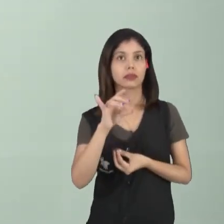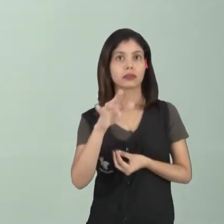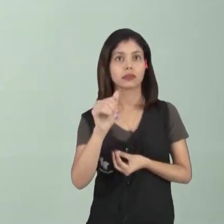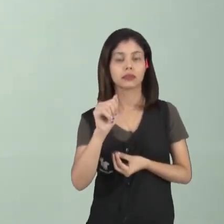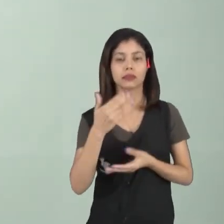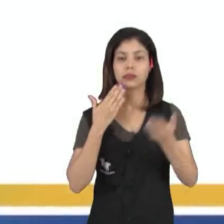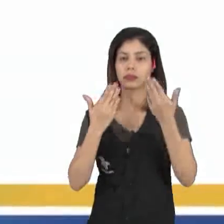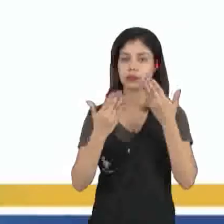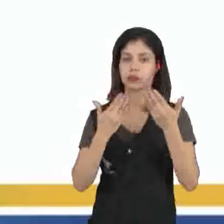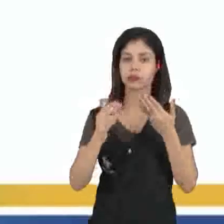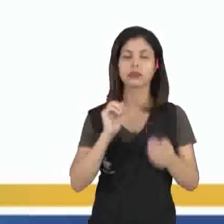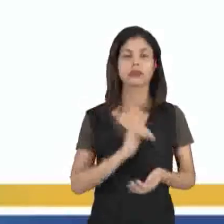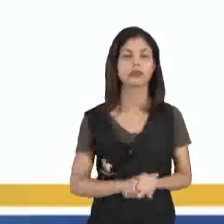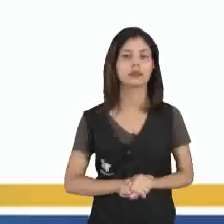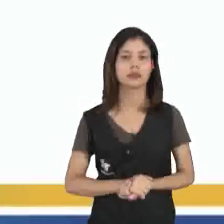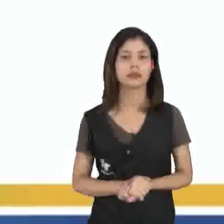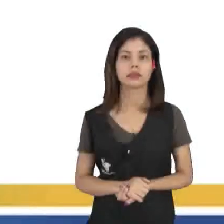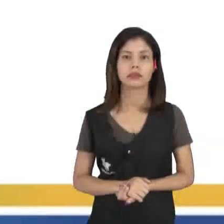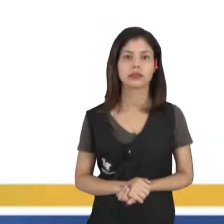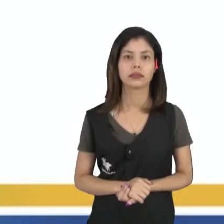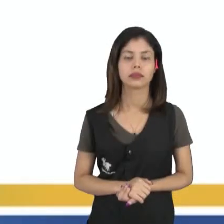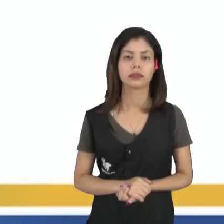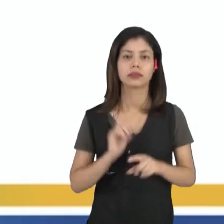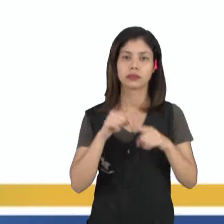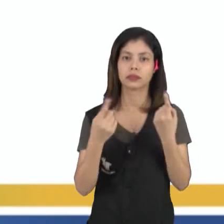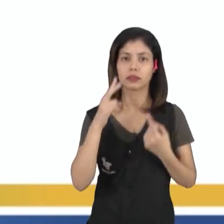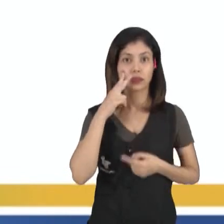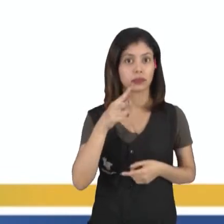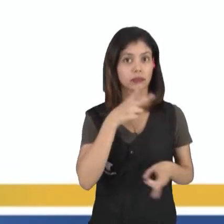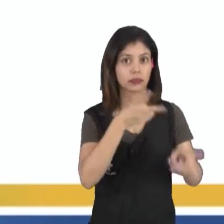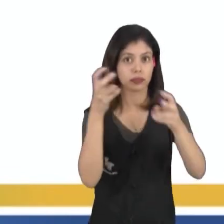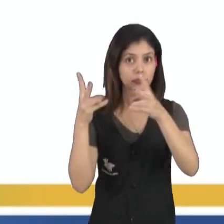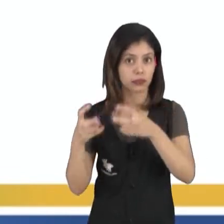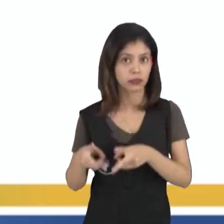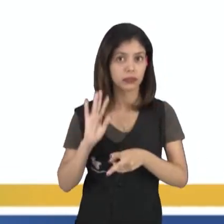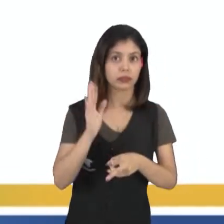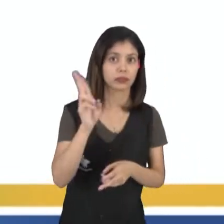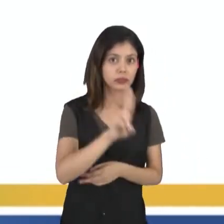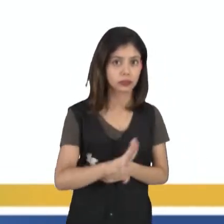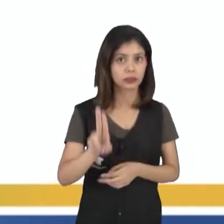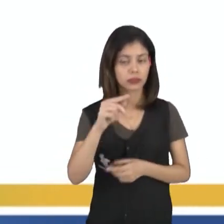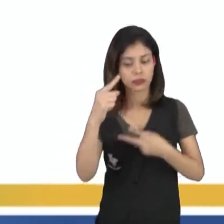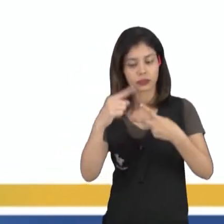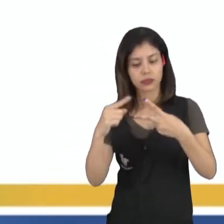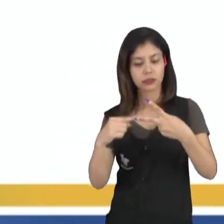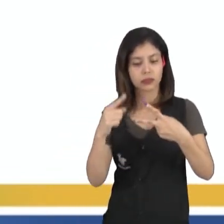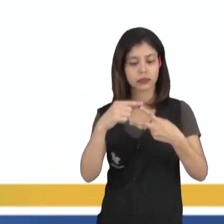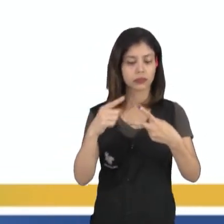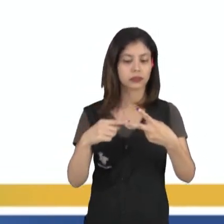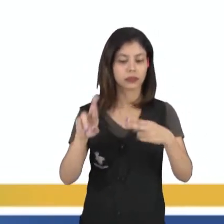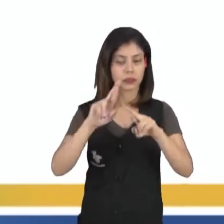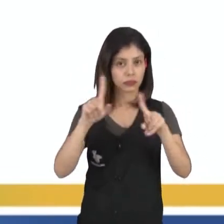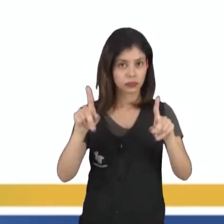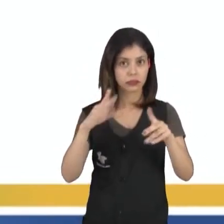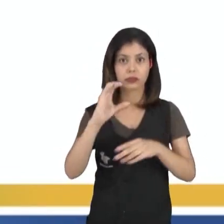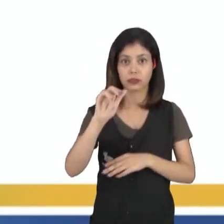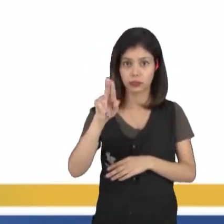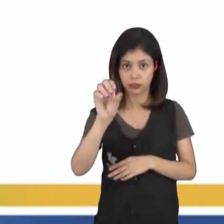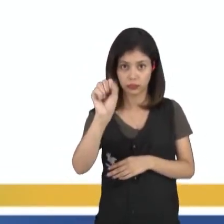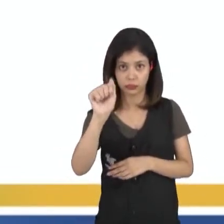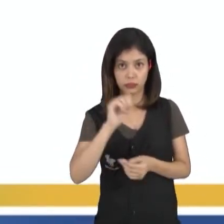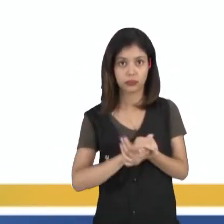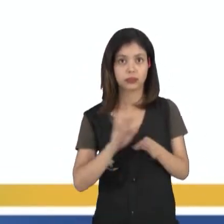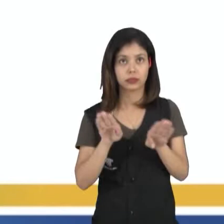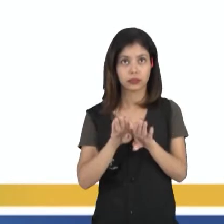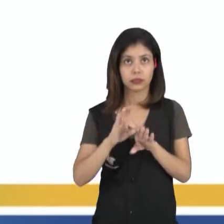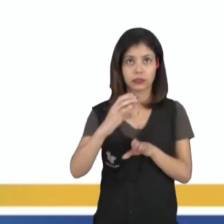subordinada adverbial comparativa, né? Mas vocês observem aí que já foi usado de 2 formas diferentes, como causa e